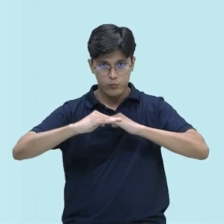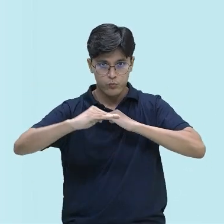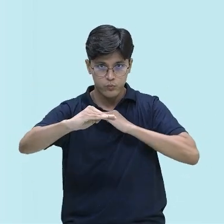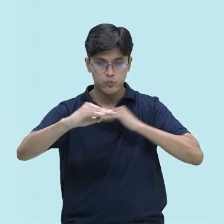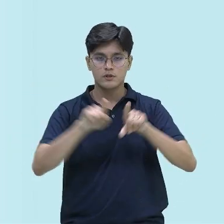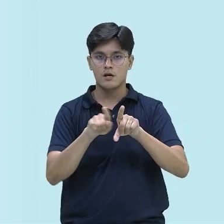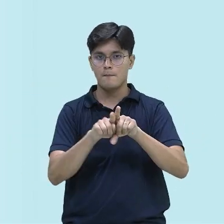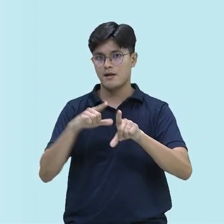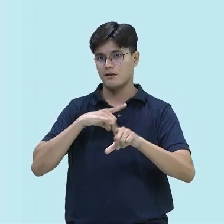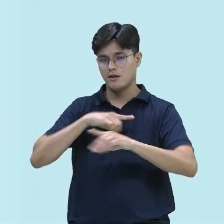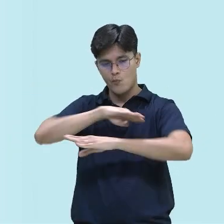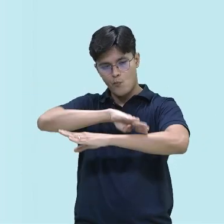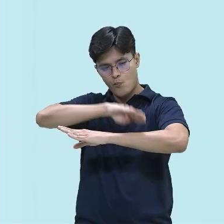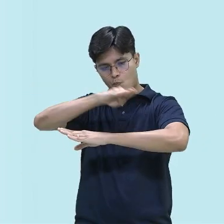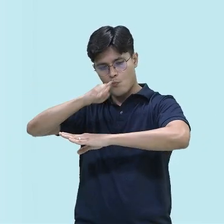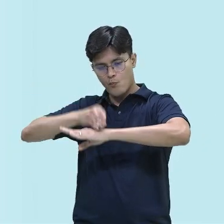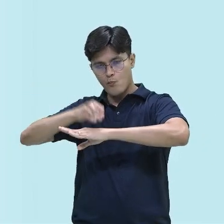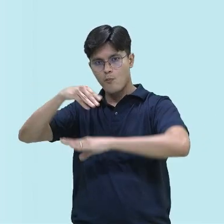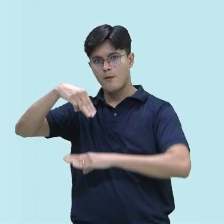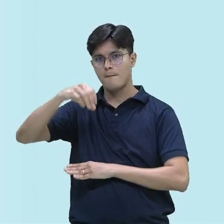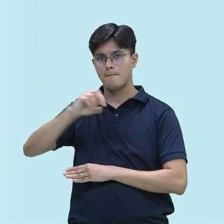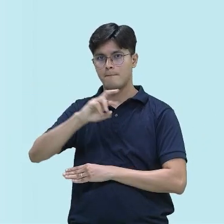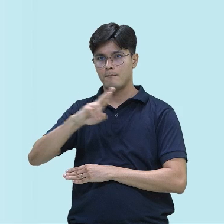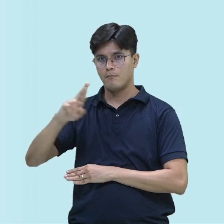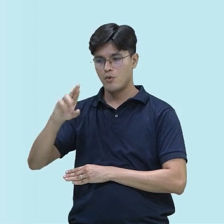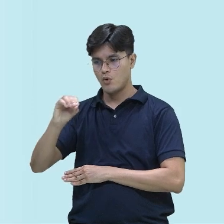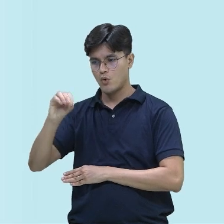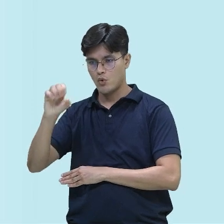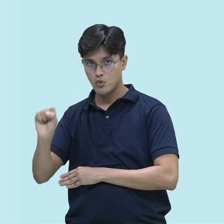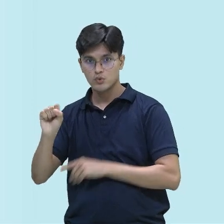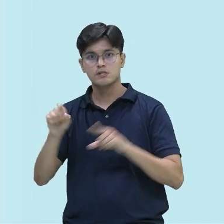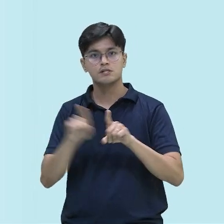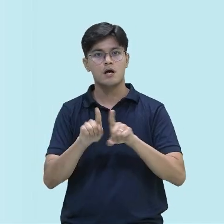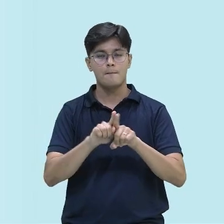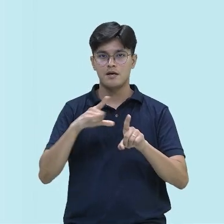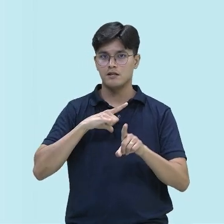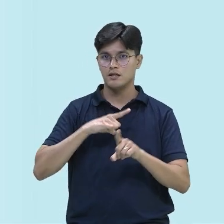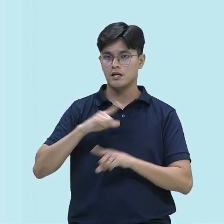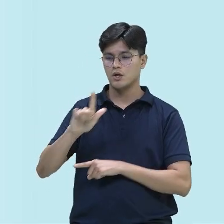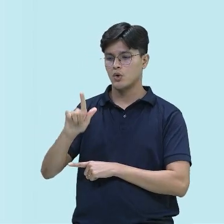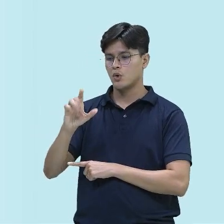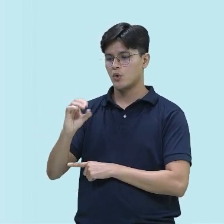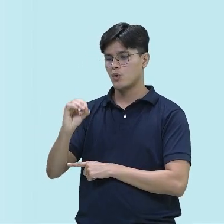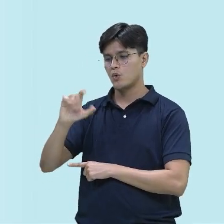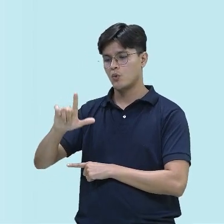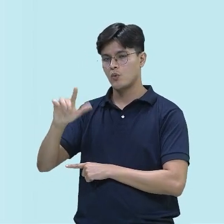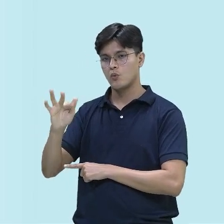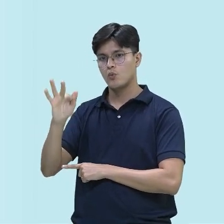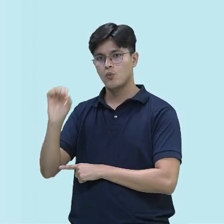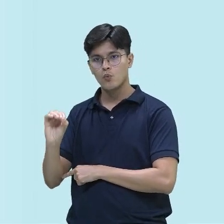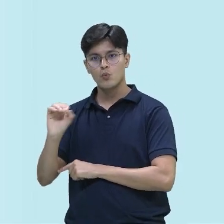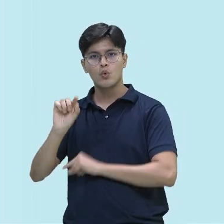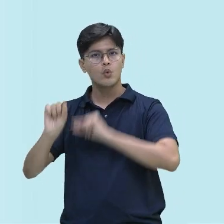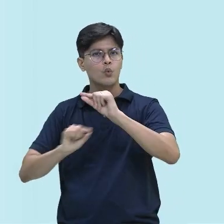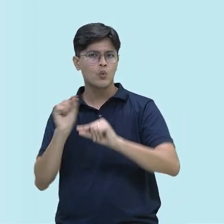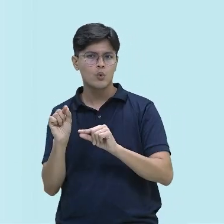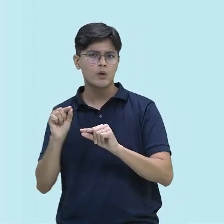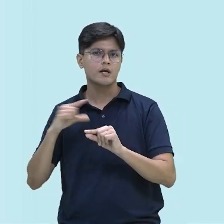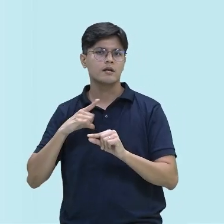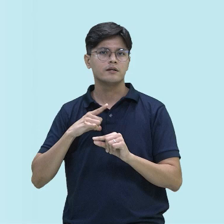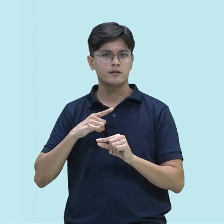que se destacam em áreas planas. Temos aí também o golfo, né? Que é aquele arco